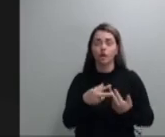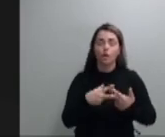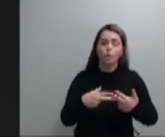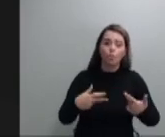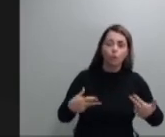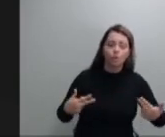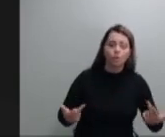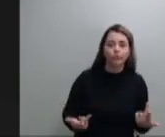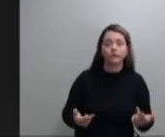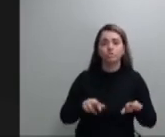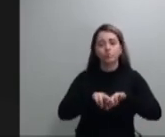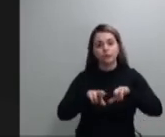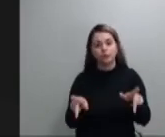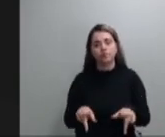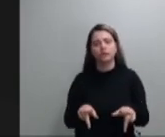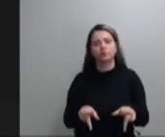ter?